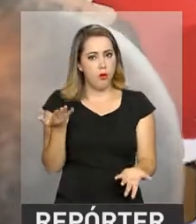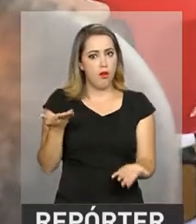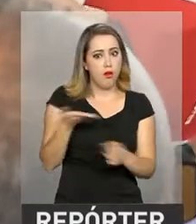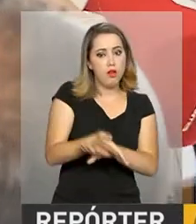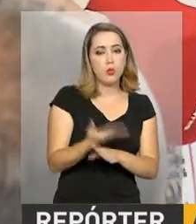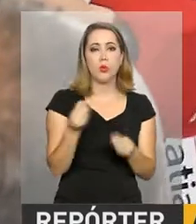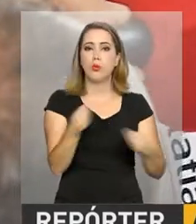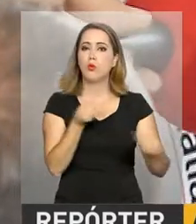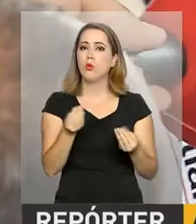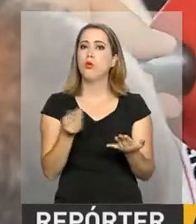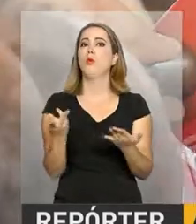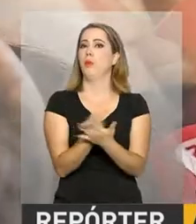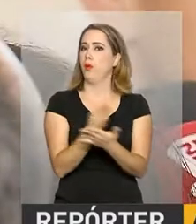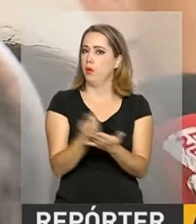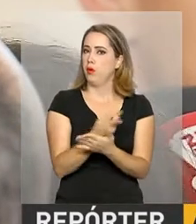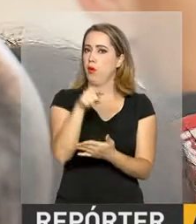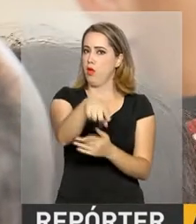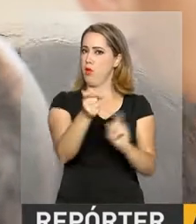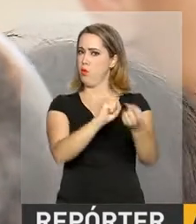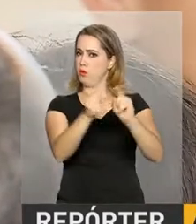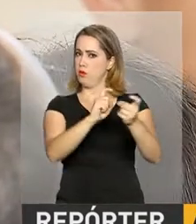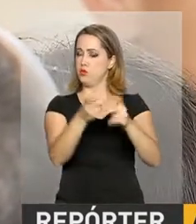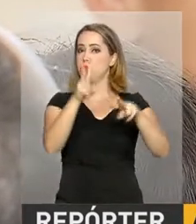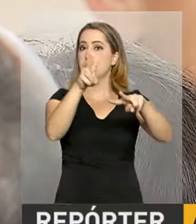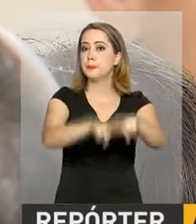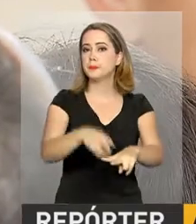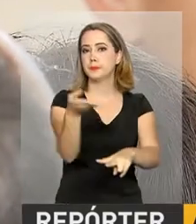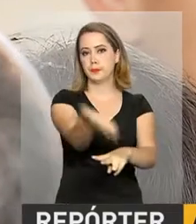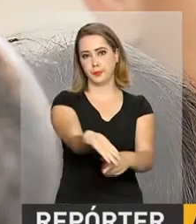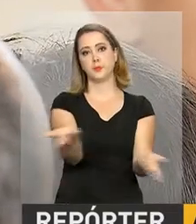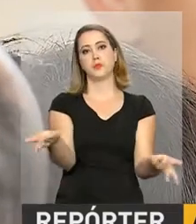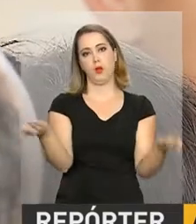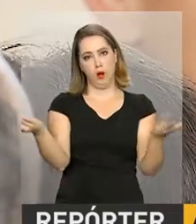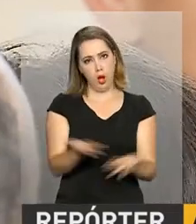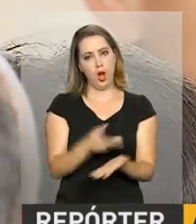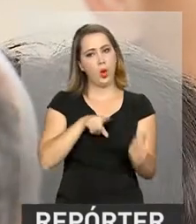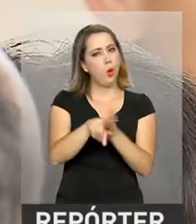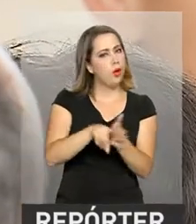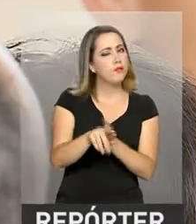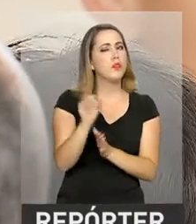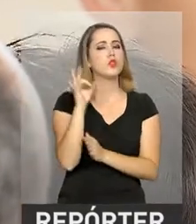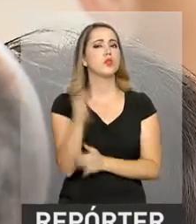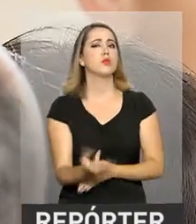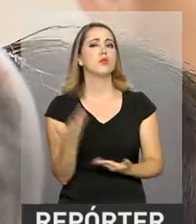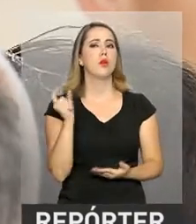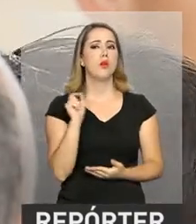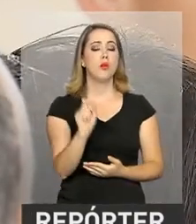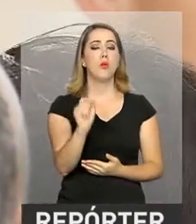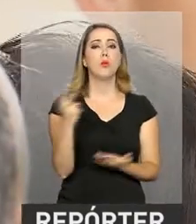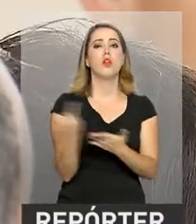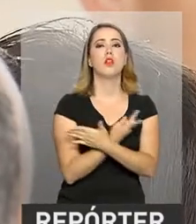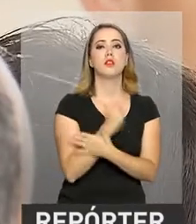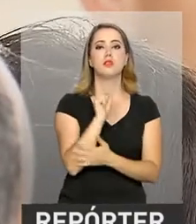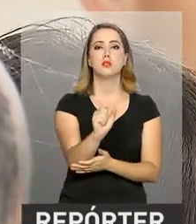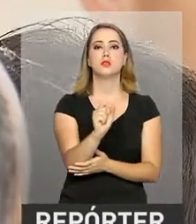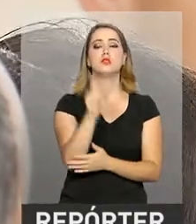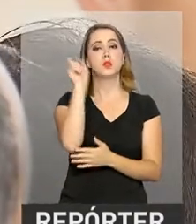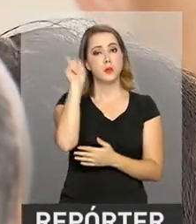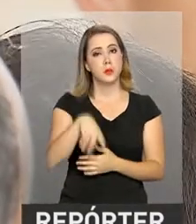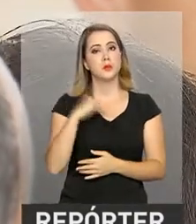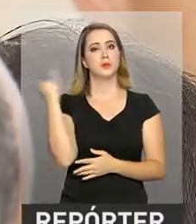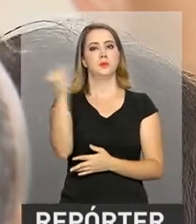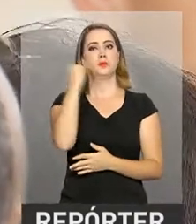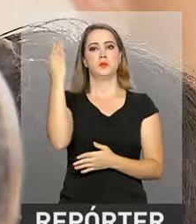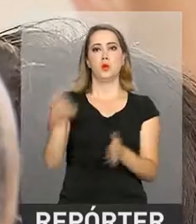é da administração do presídio há uma força tarefa para investigar exatamente é esse caso e isso é importante é